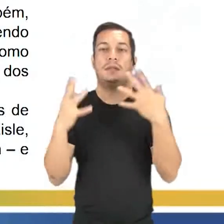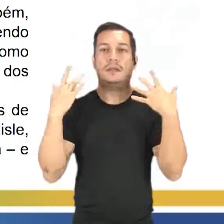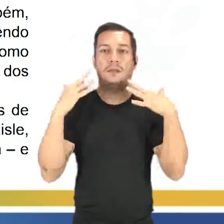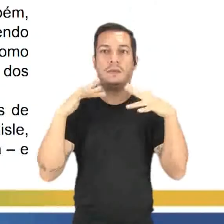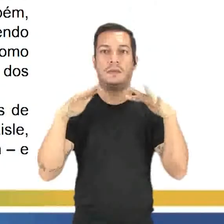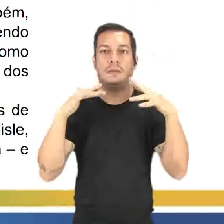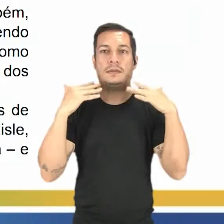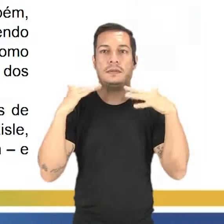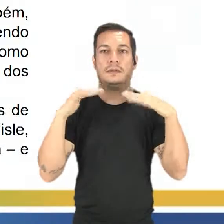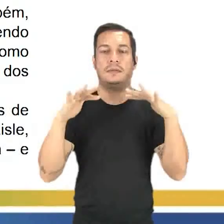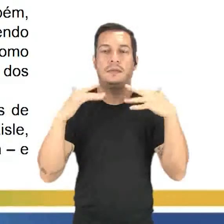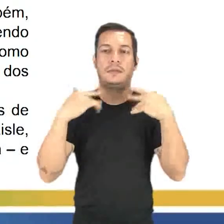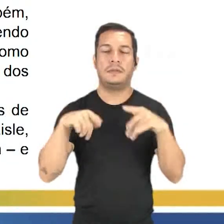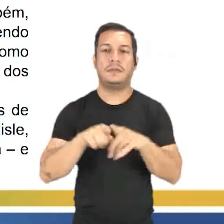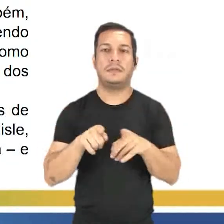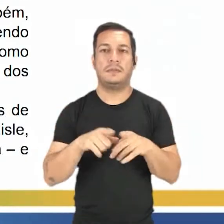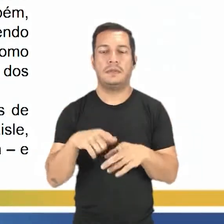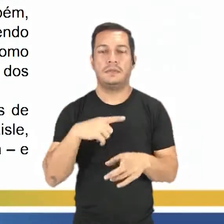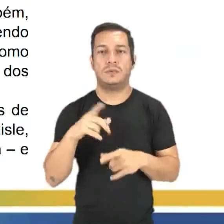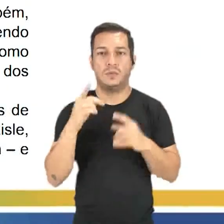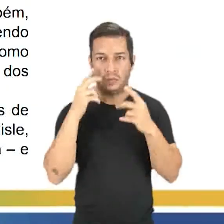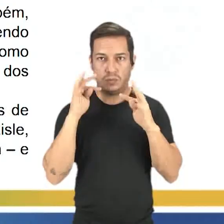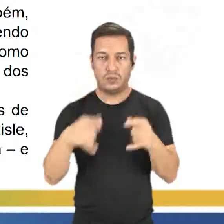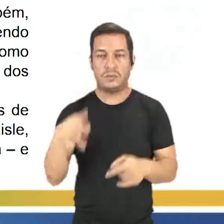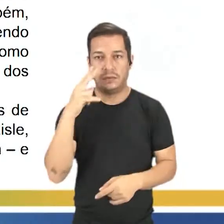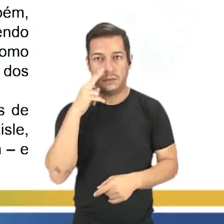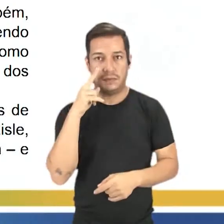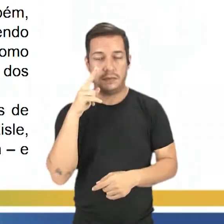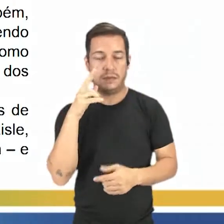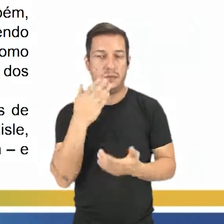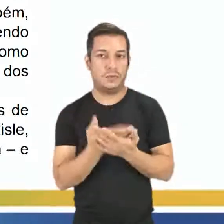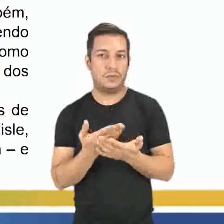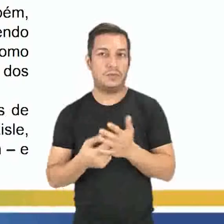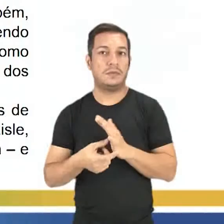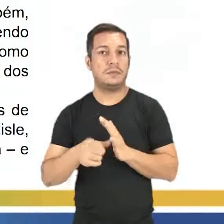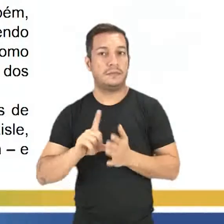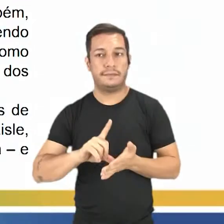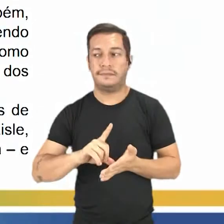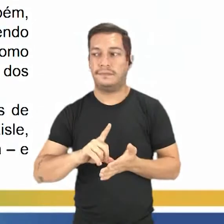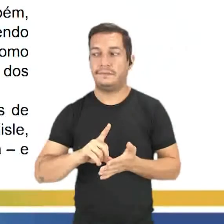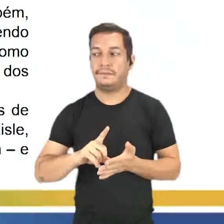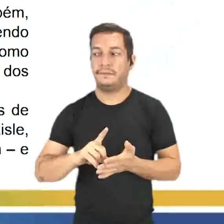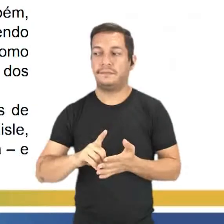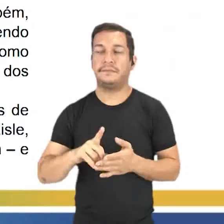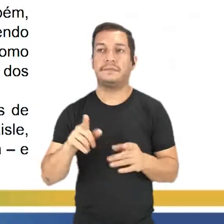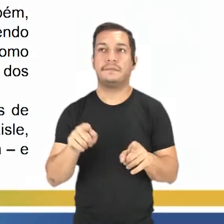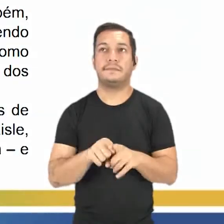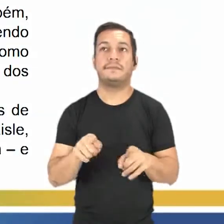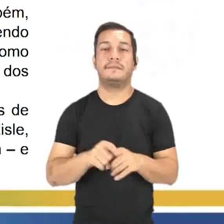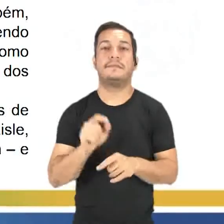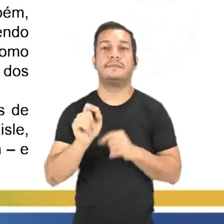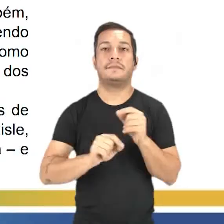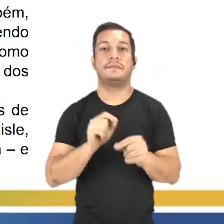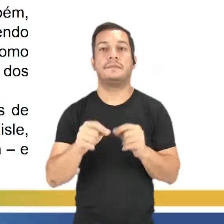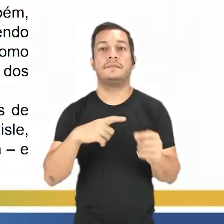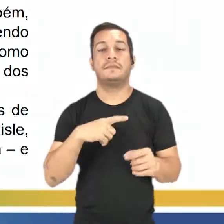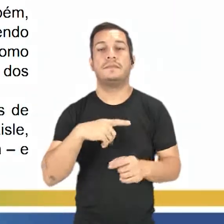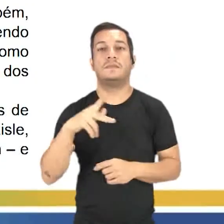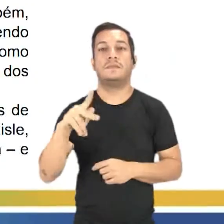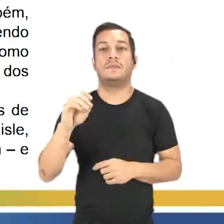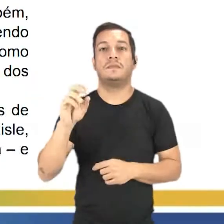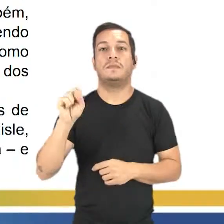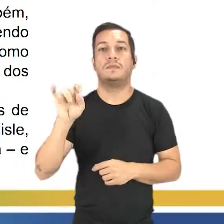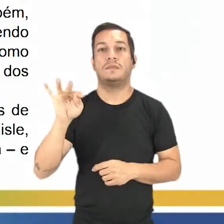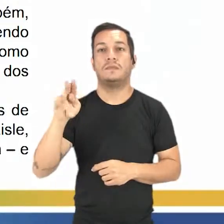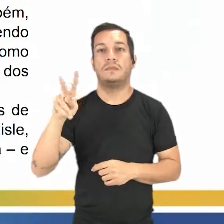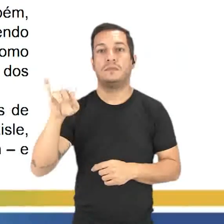naturalismo, contrariando tudo que se viu anteriormente, tá? E que exaltavam o positivismo e